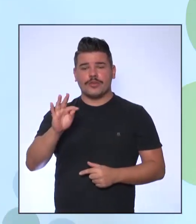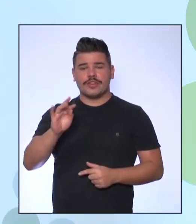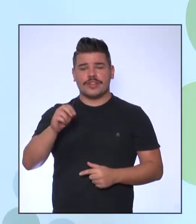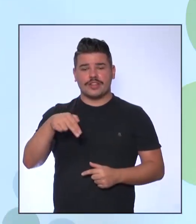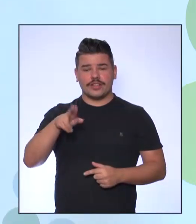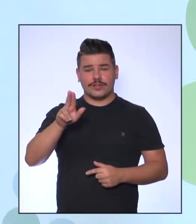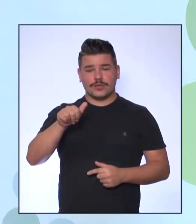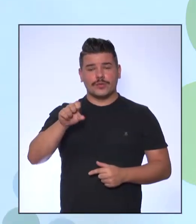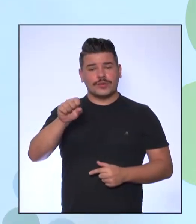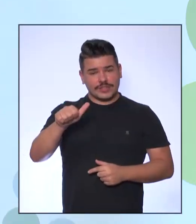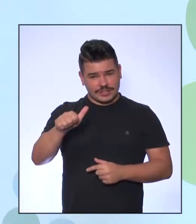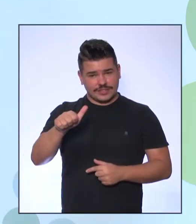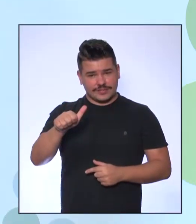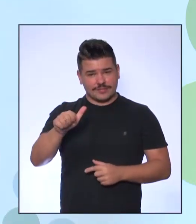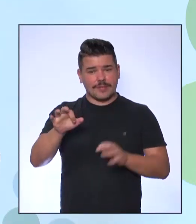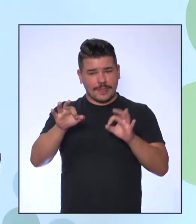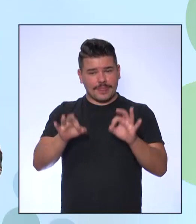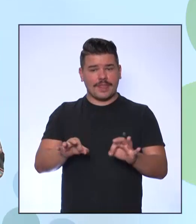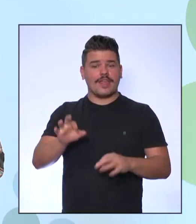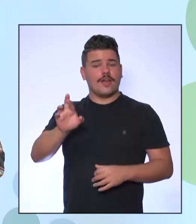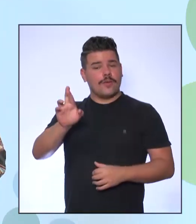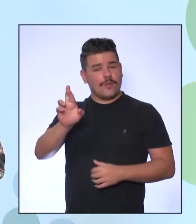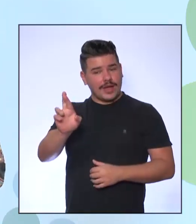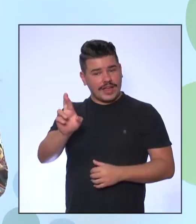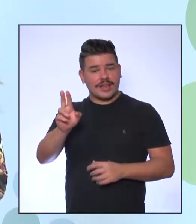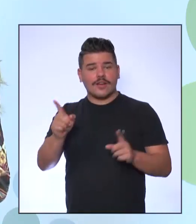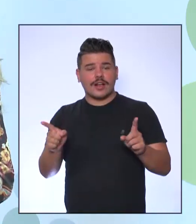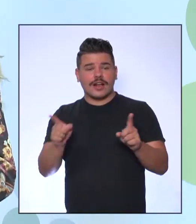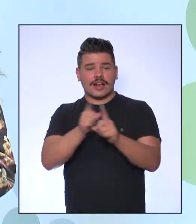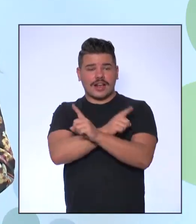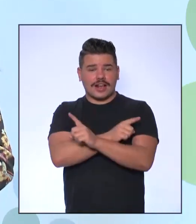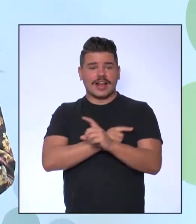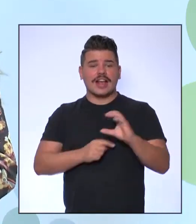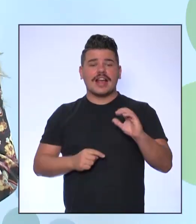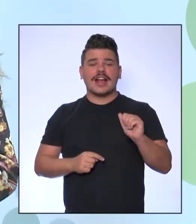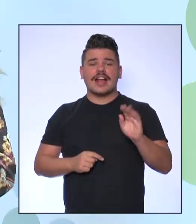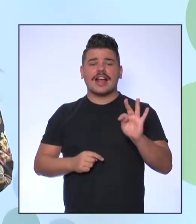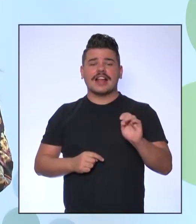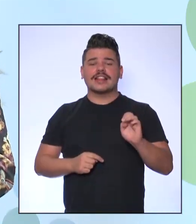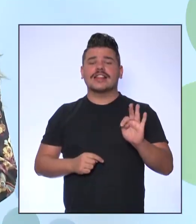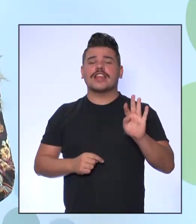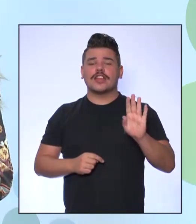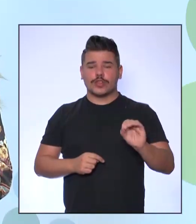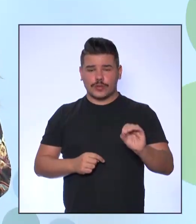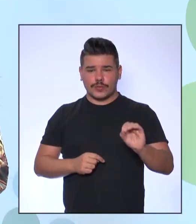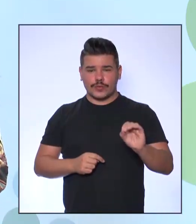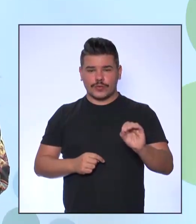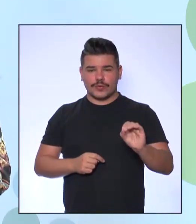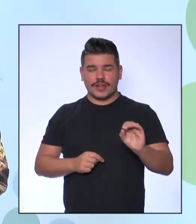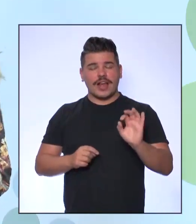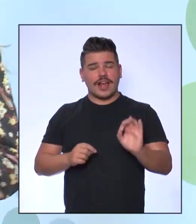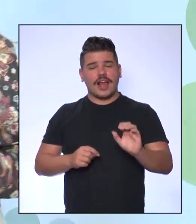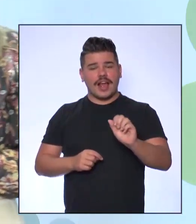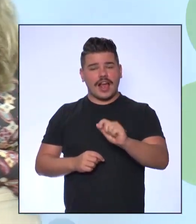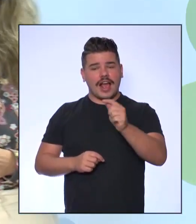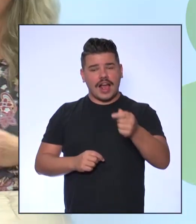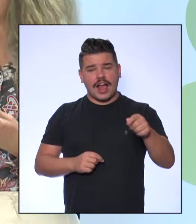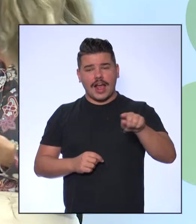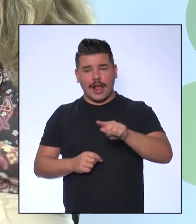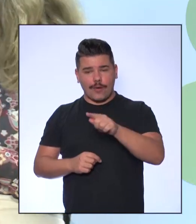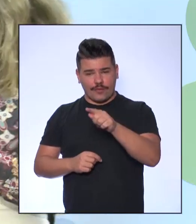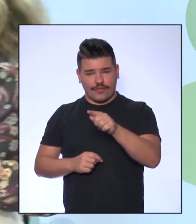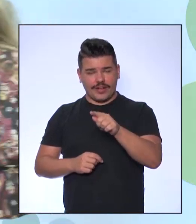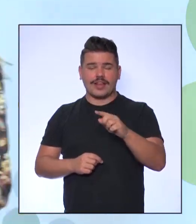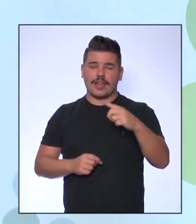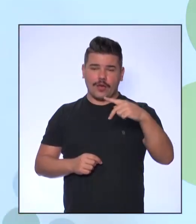alfa? O R. Quem é o cateto adjacente em relação ao ângulo alfa? O P. Só